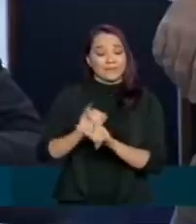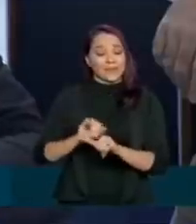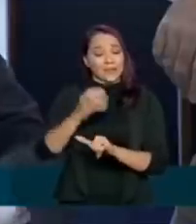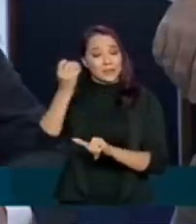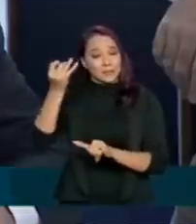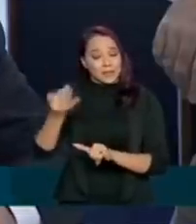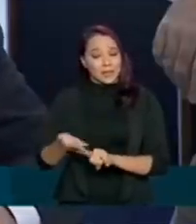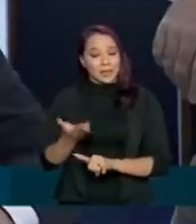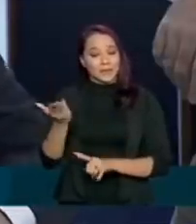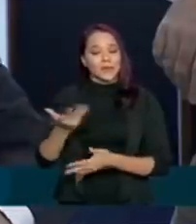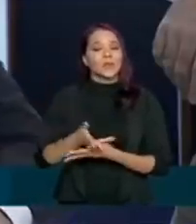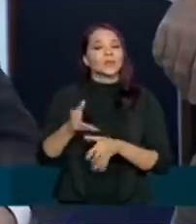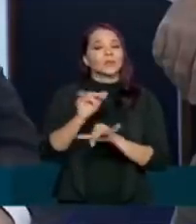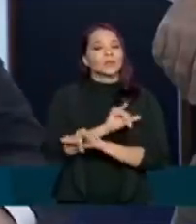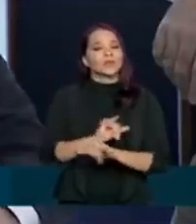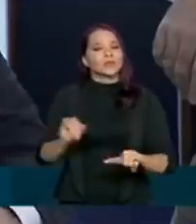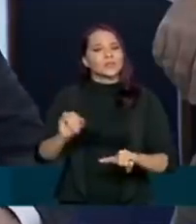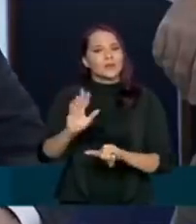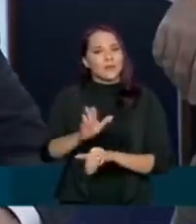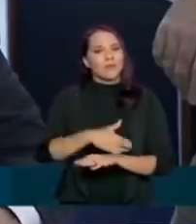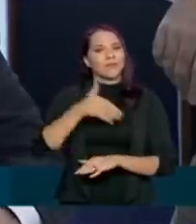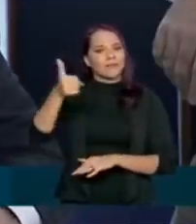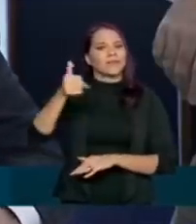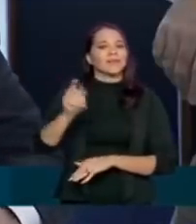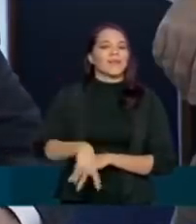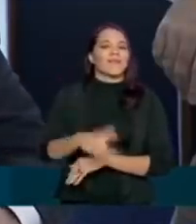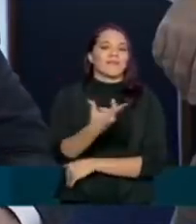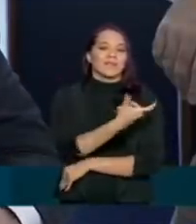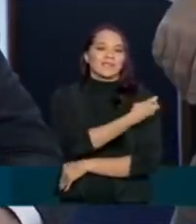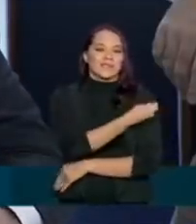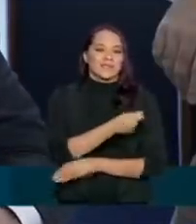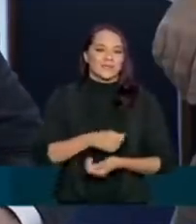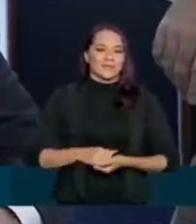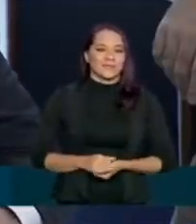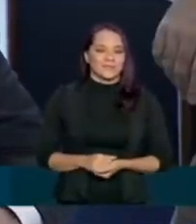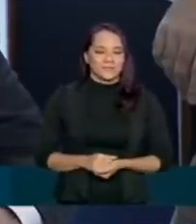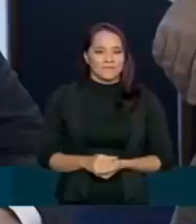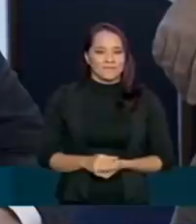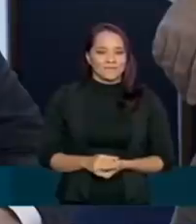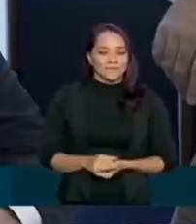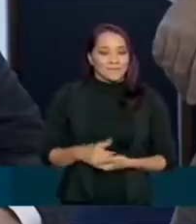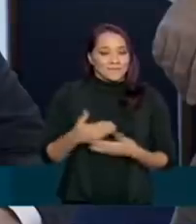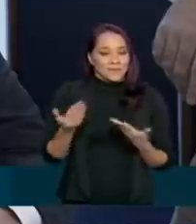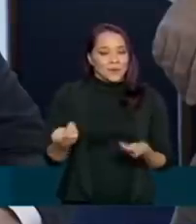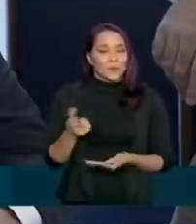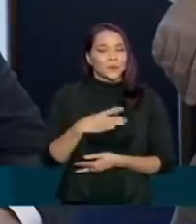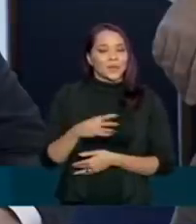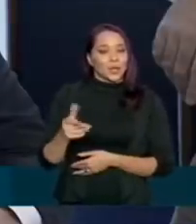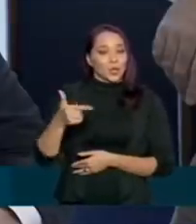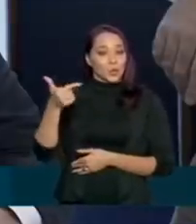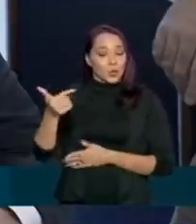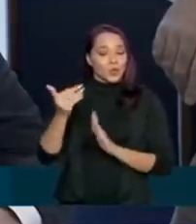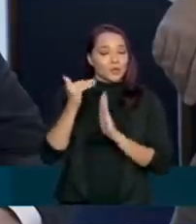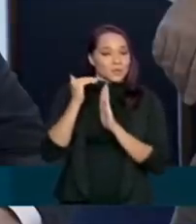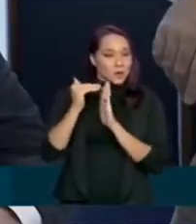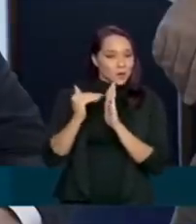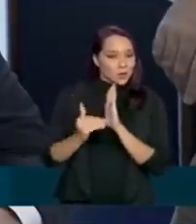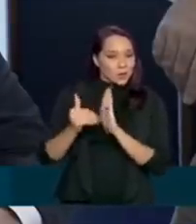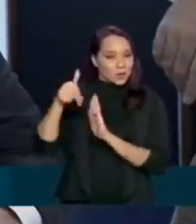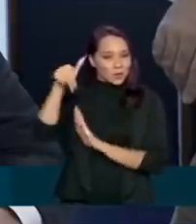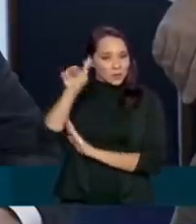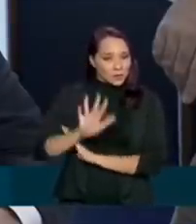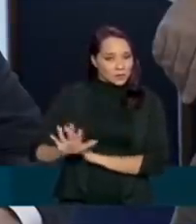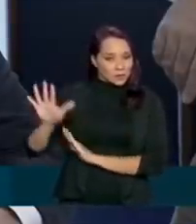sobre uma notícia campeã, que são as vacinas. Então, nós temos 2 protocolos